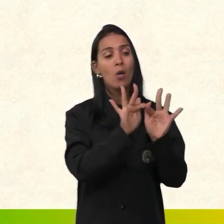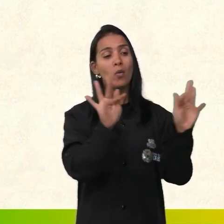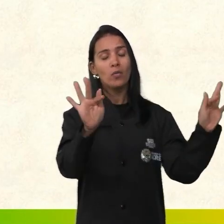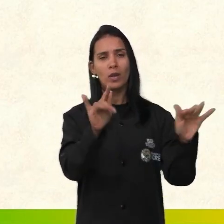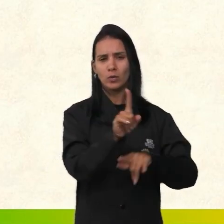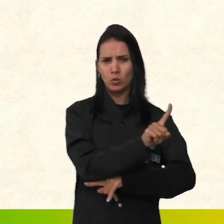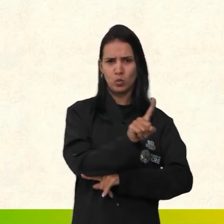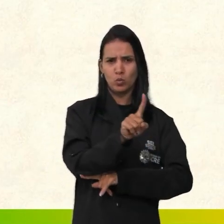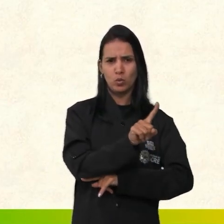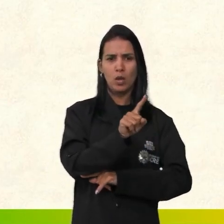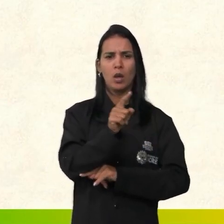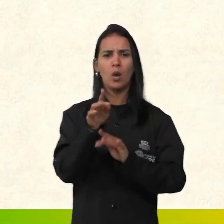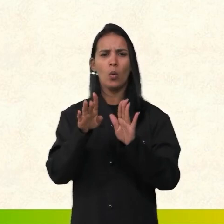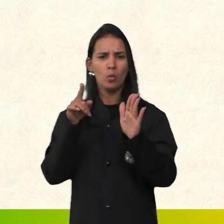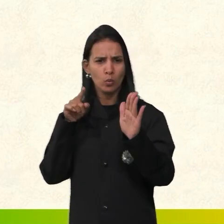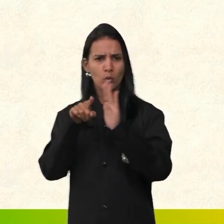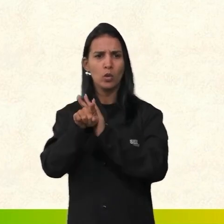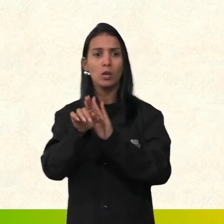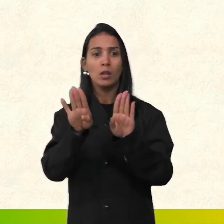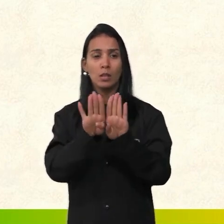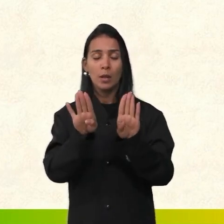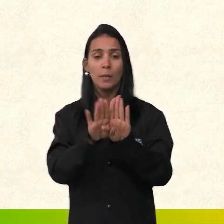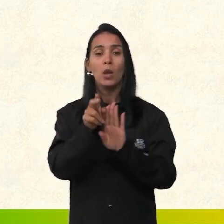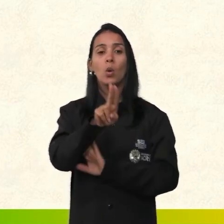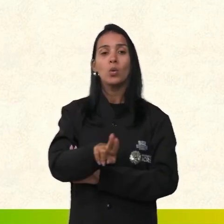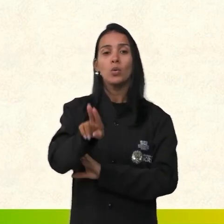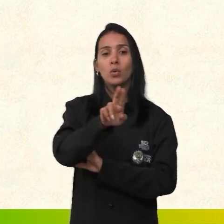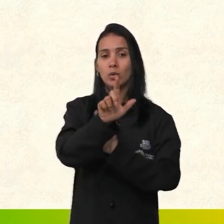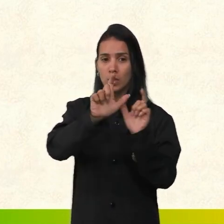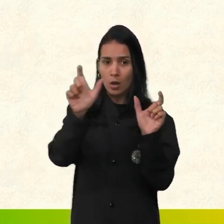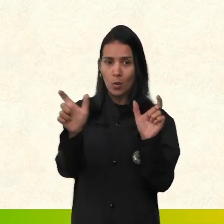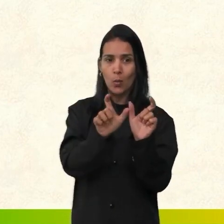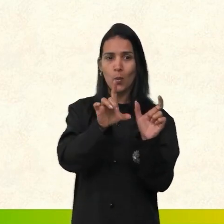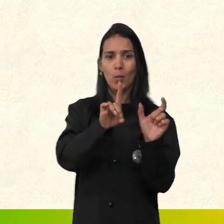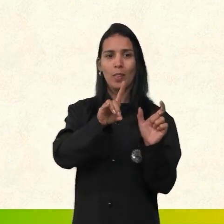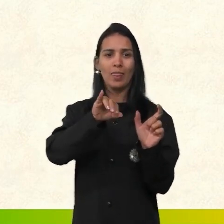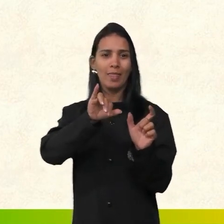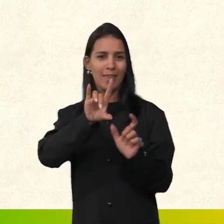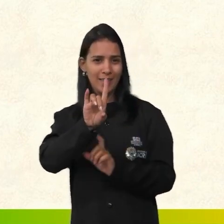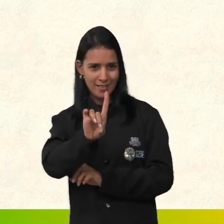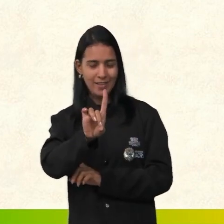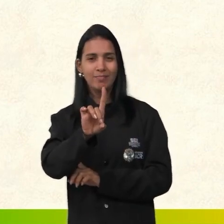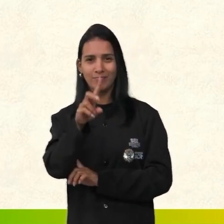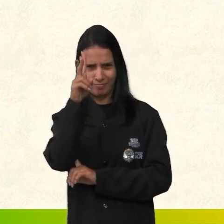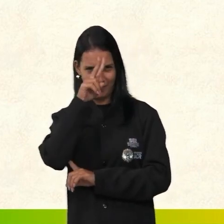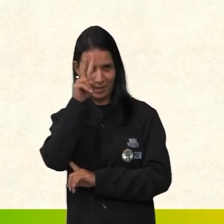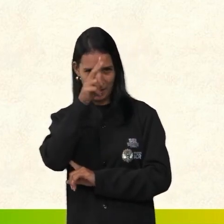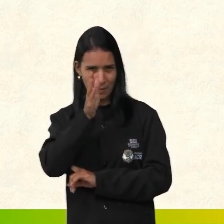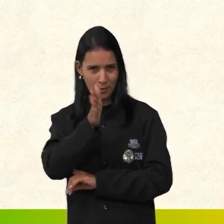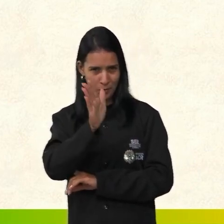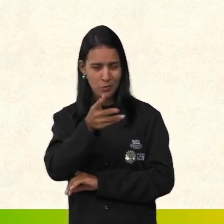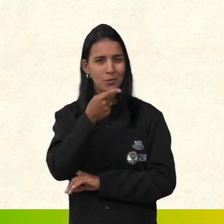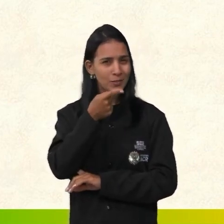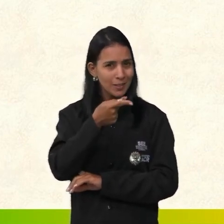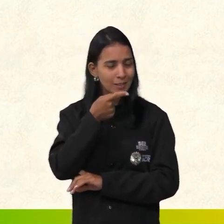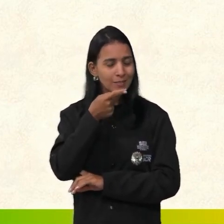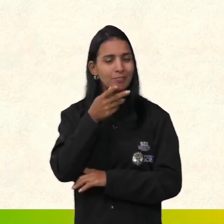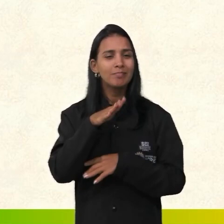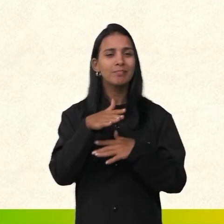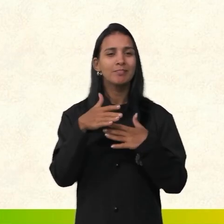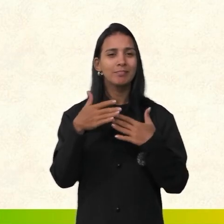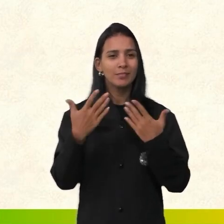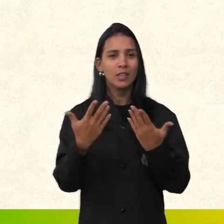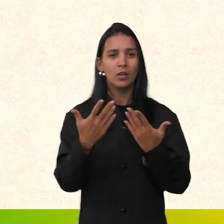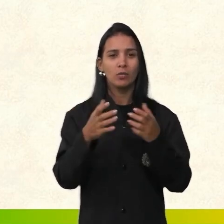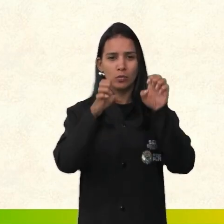interrogativas, nós utilizamos o verbo auxiliar did, que é o que eu falei para vocês lá no início da aula. Bem, veja a